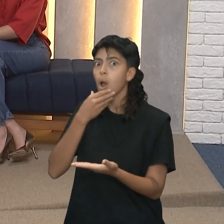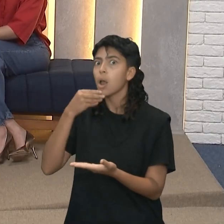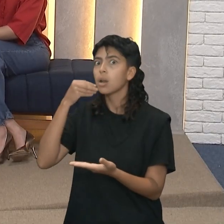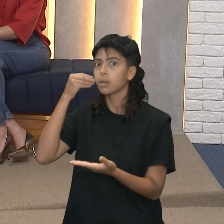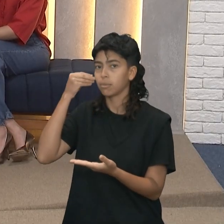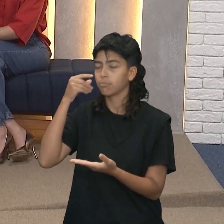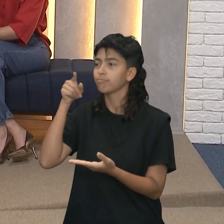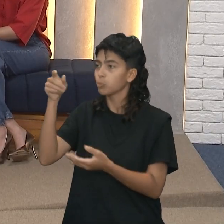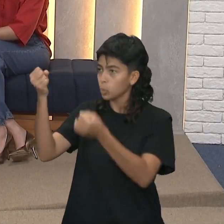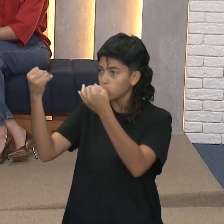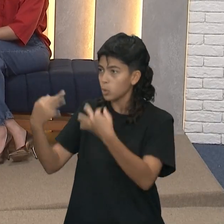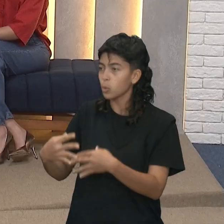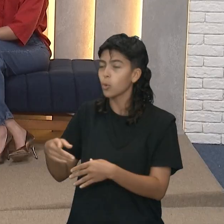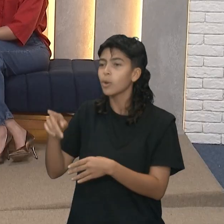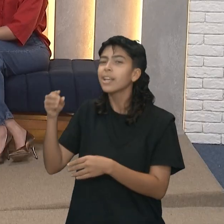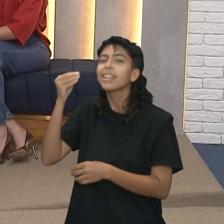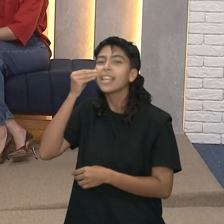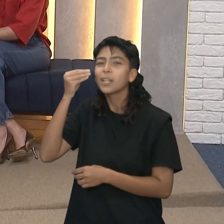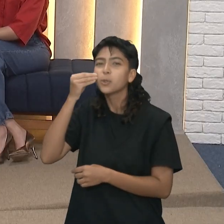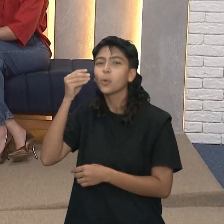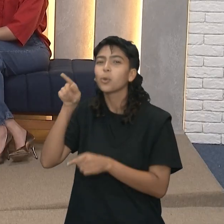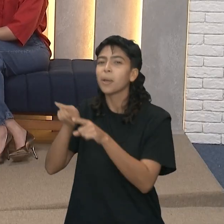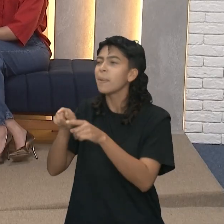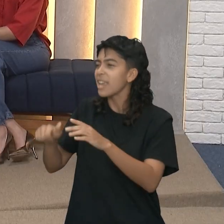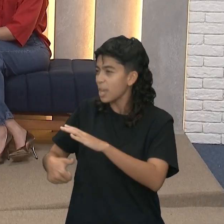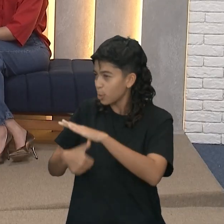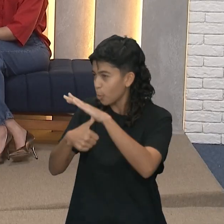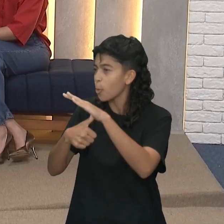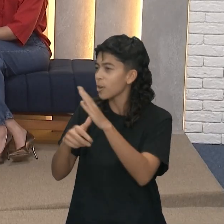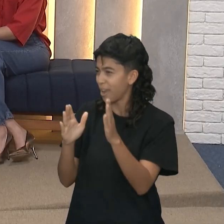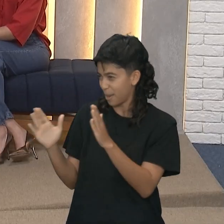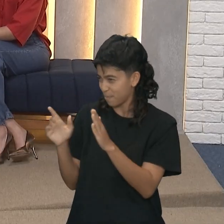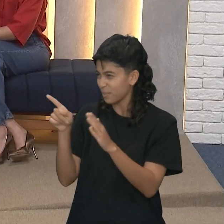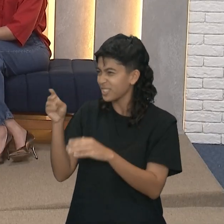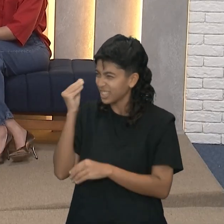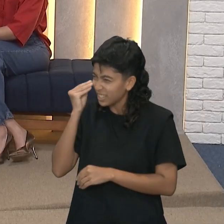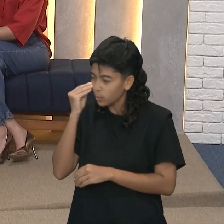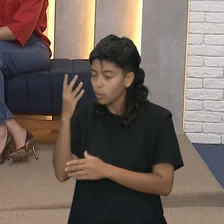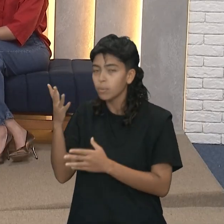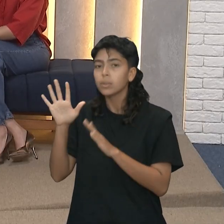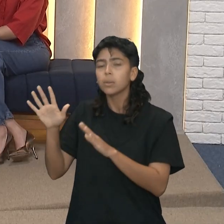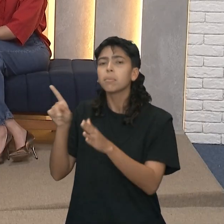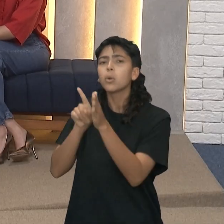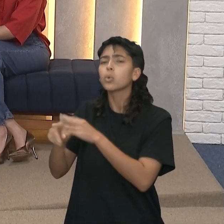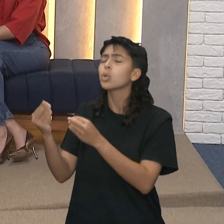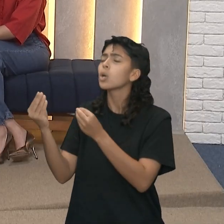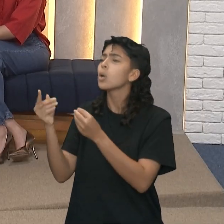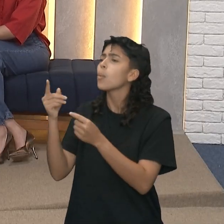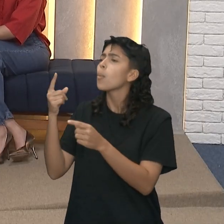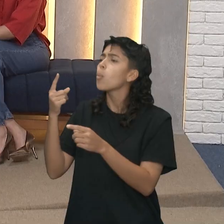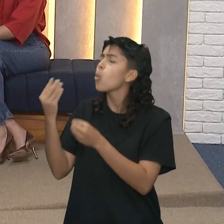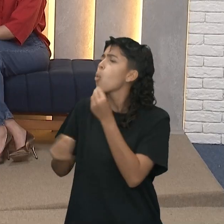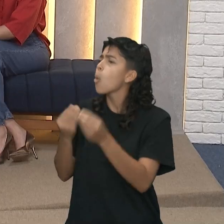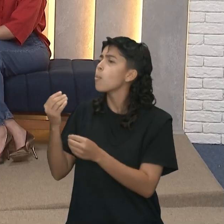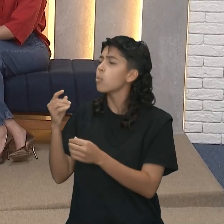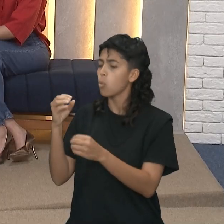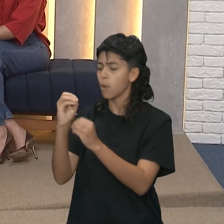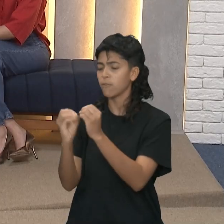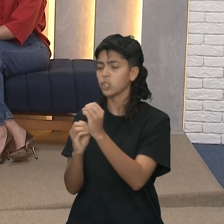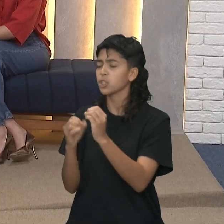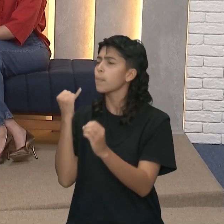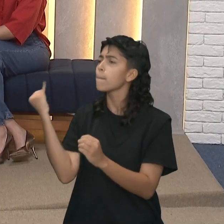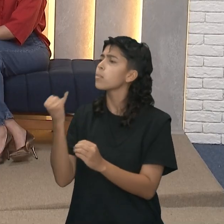se candidatou a reitor para incentivar isso. Como o senhor vê a importância desse espaço? Olha,